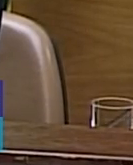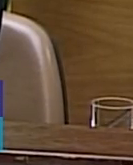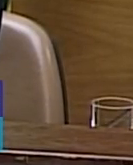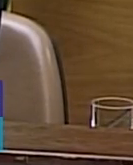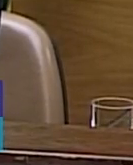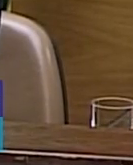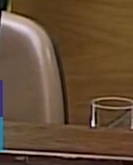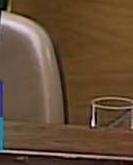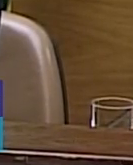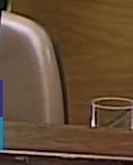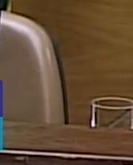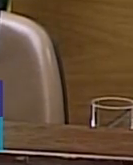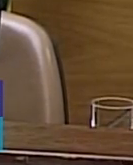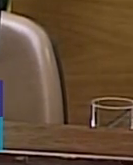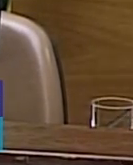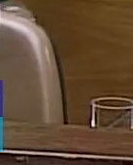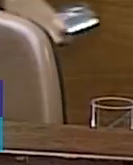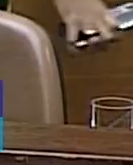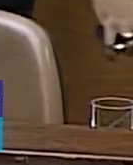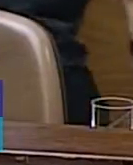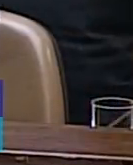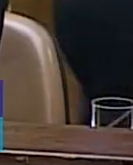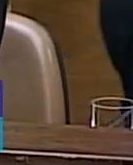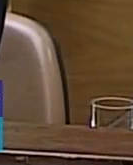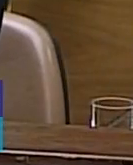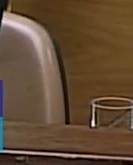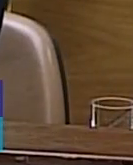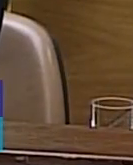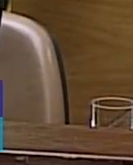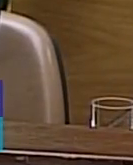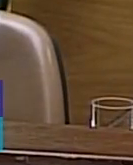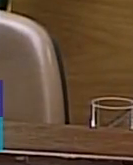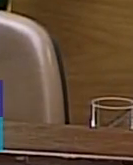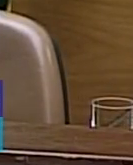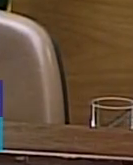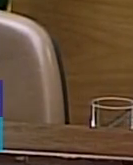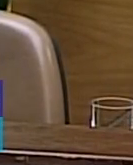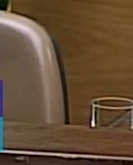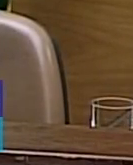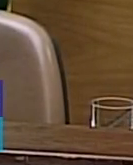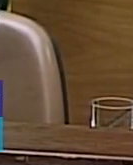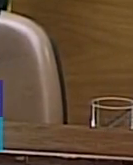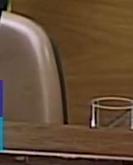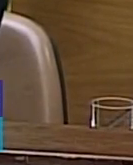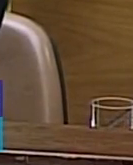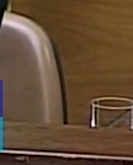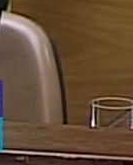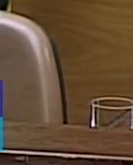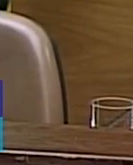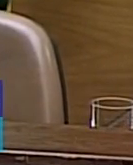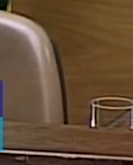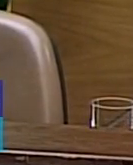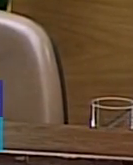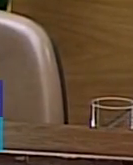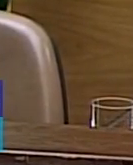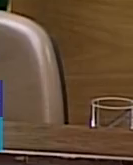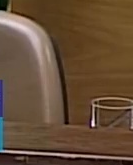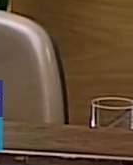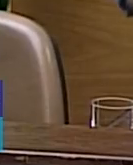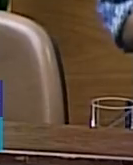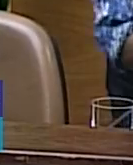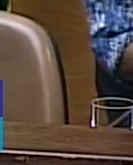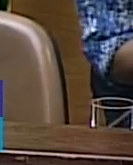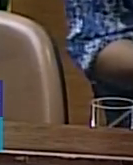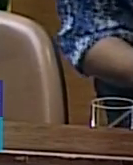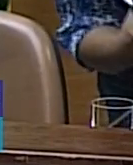disso não funcionar isso não reduzir a criminalidade a gente não tem nenhum de avaliação que mostre que mais prisão necessariamente reduz crime a